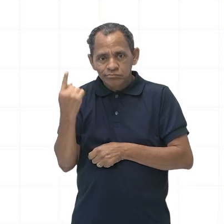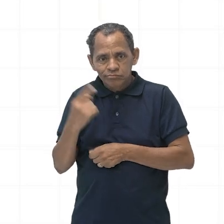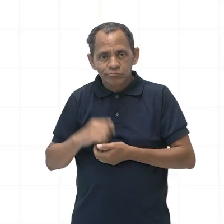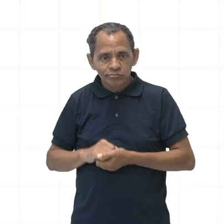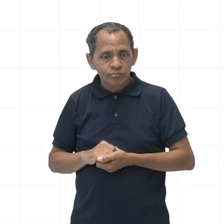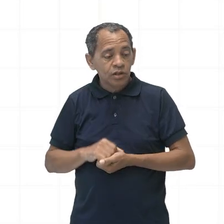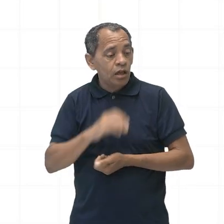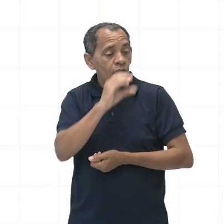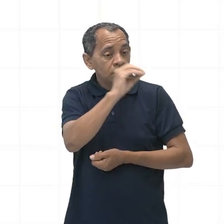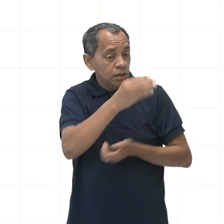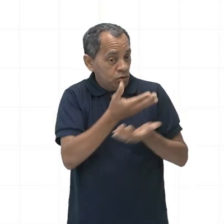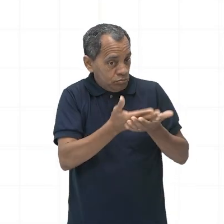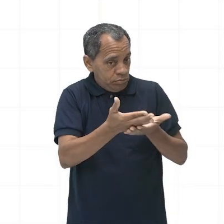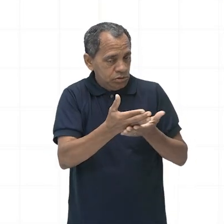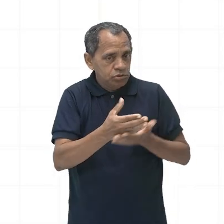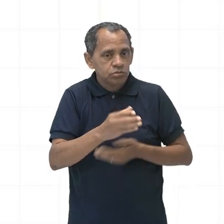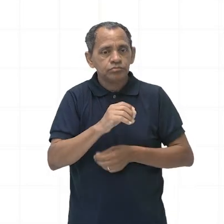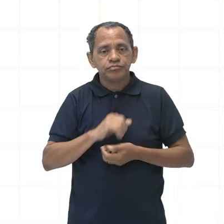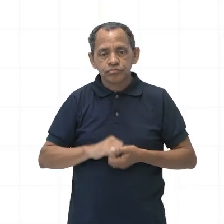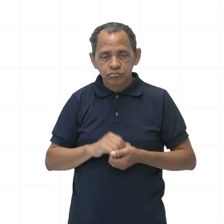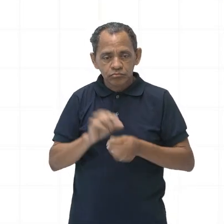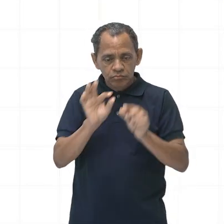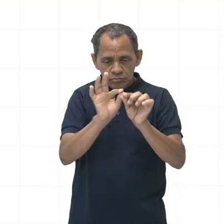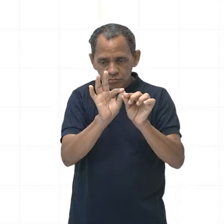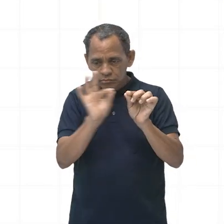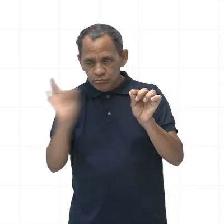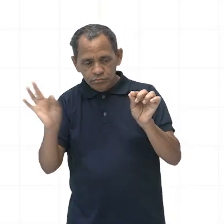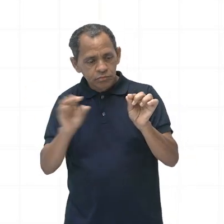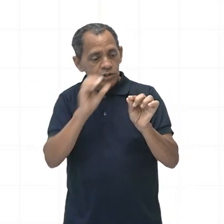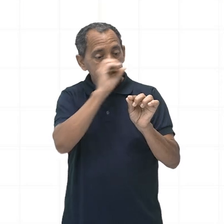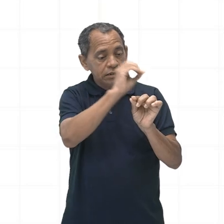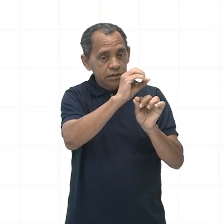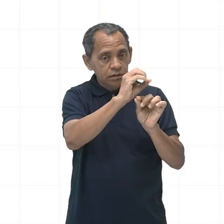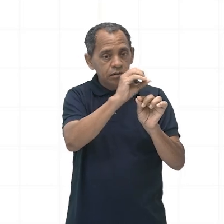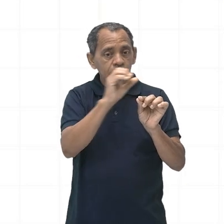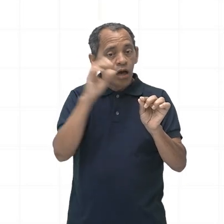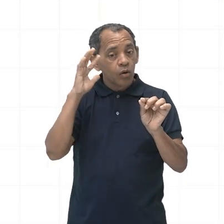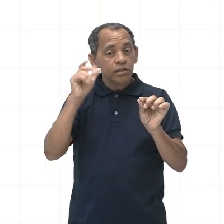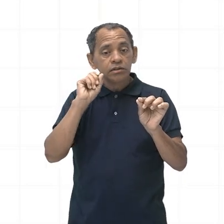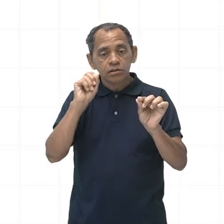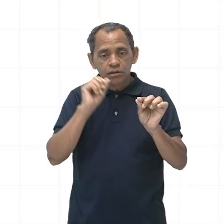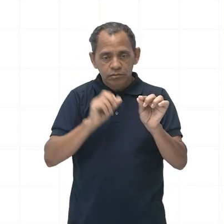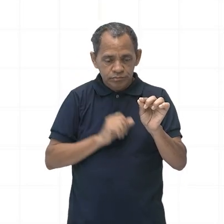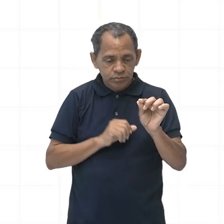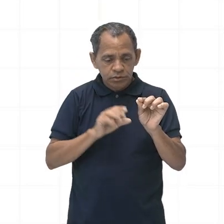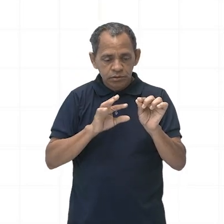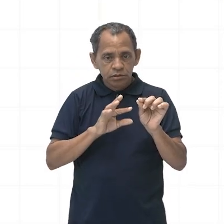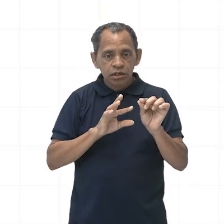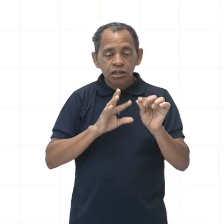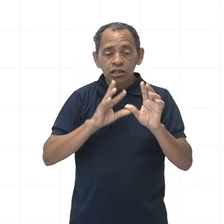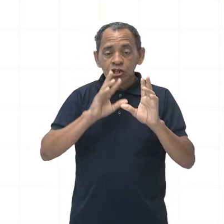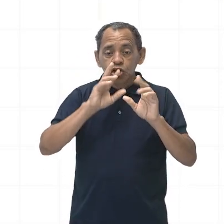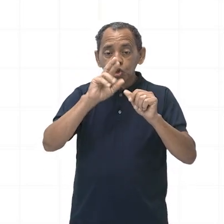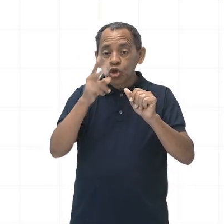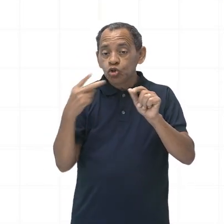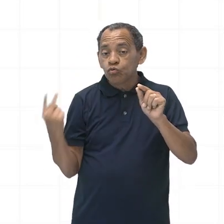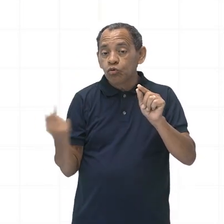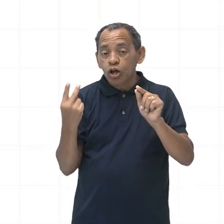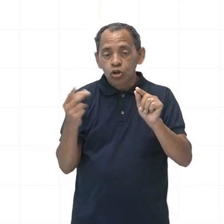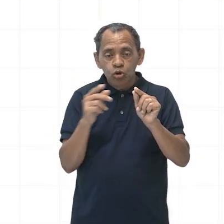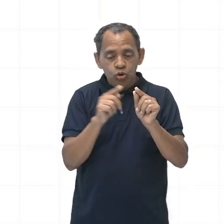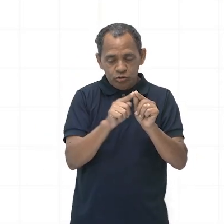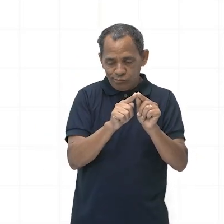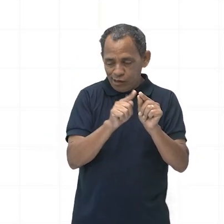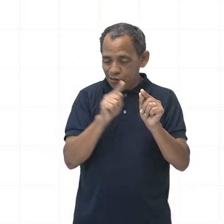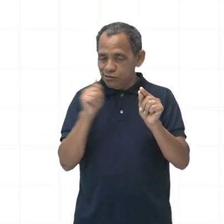o início, beleza? E aí, o que acontece? Todos os valores que estão à